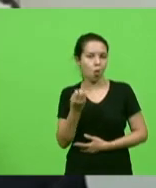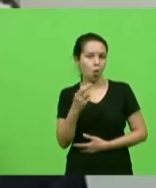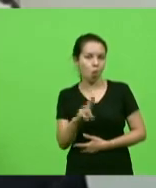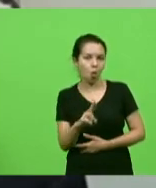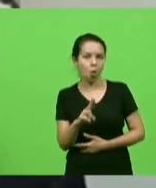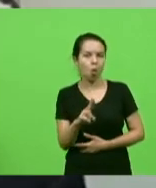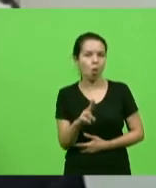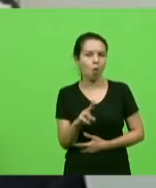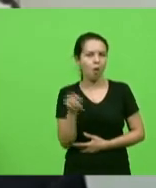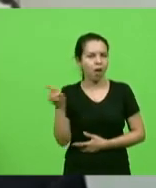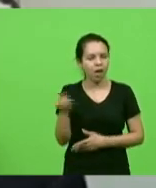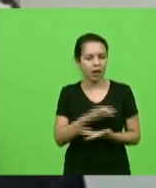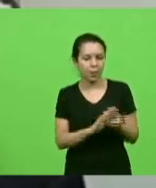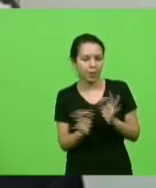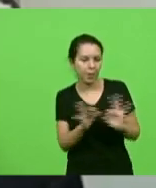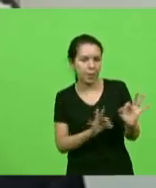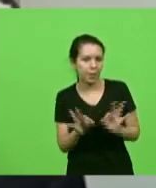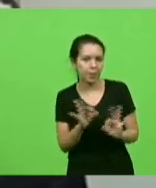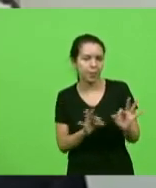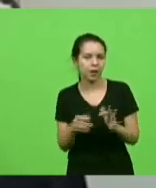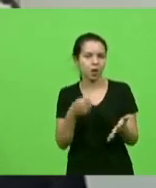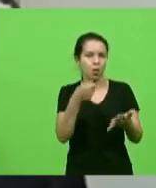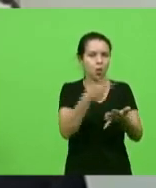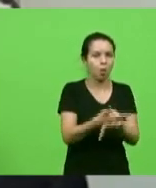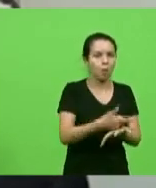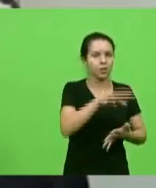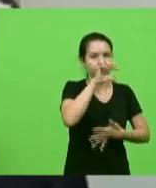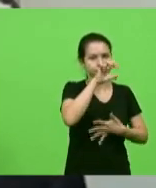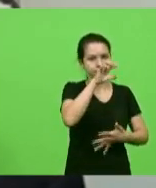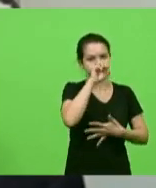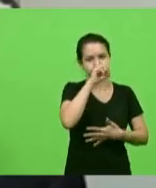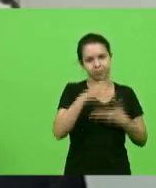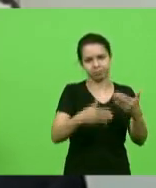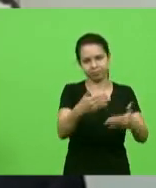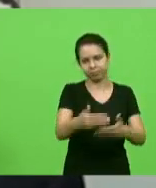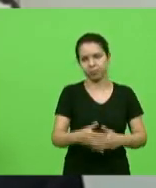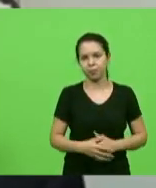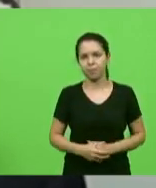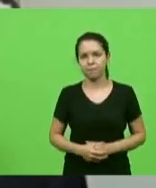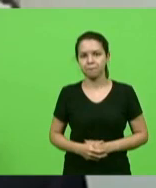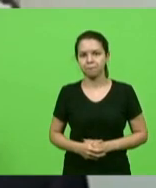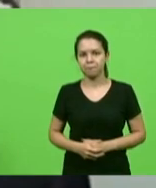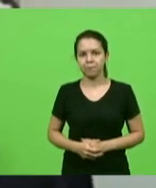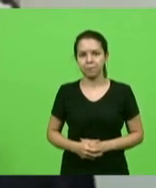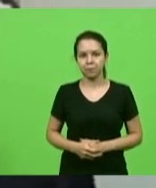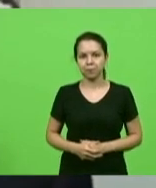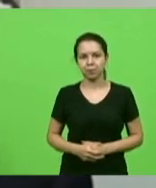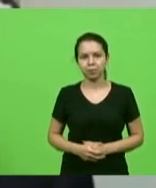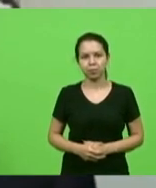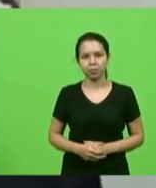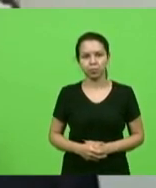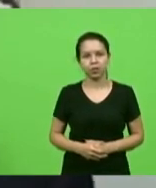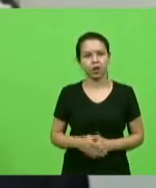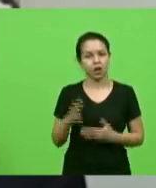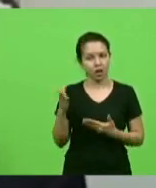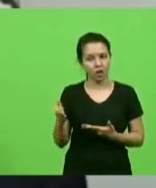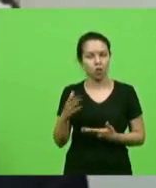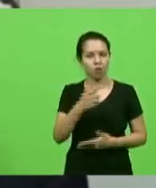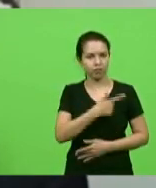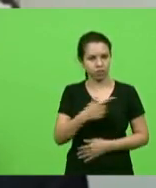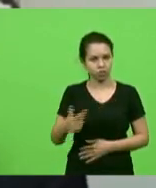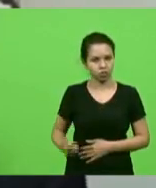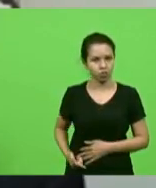qualquer articulação na compra no processo administrativo da compra dos respiradores portanto em que o governador